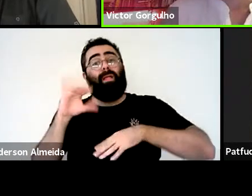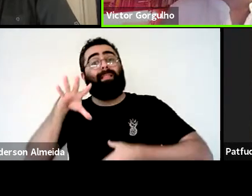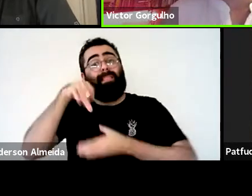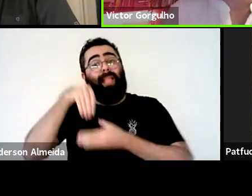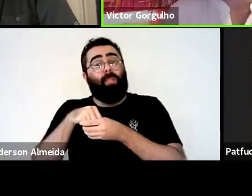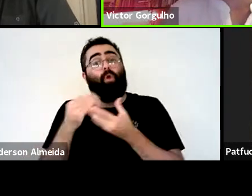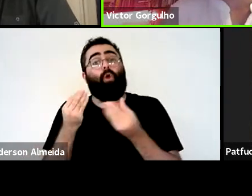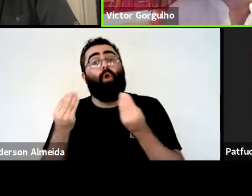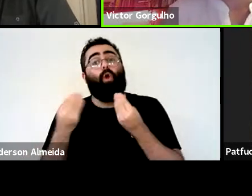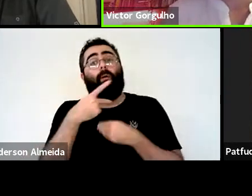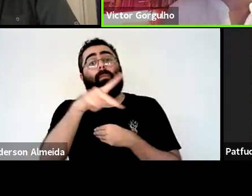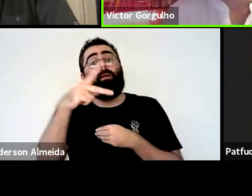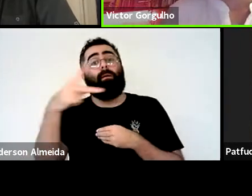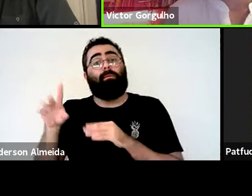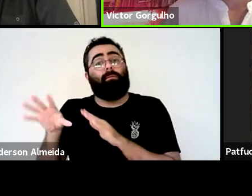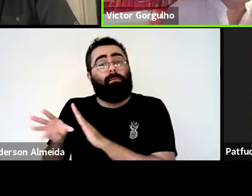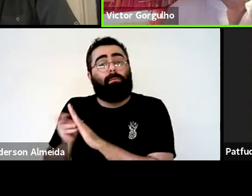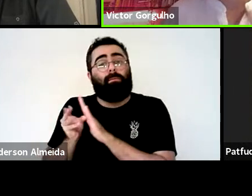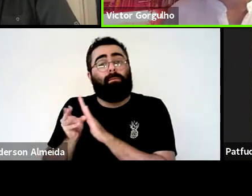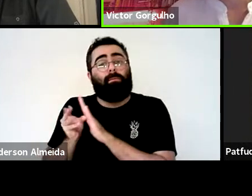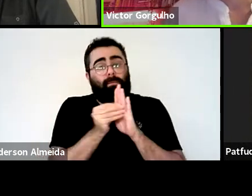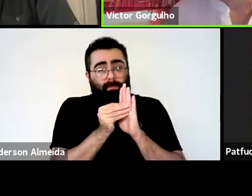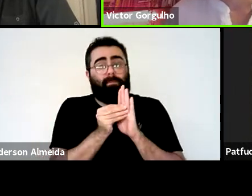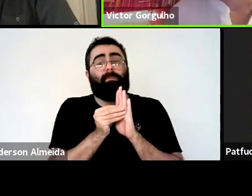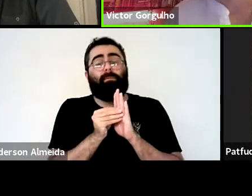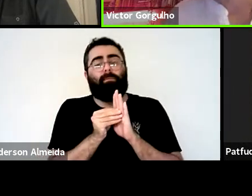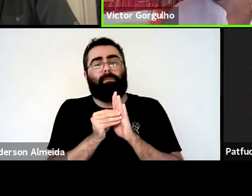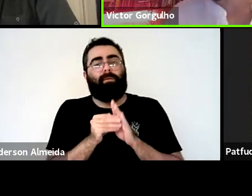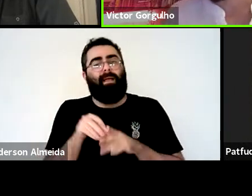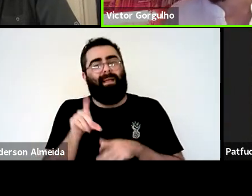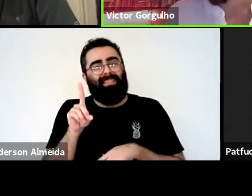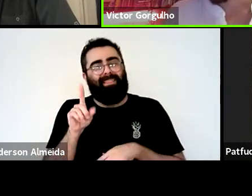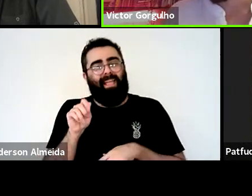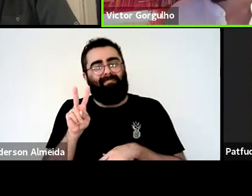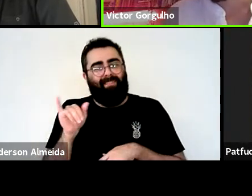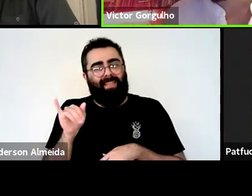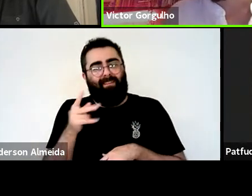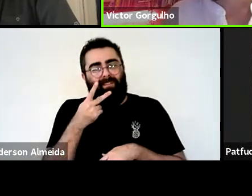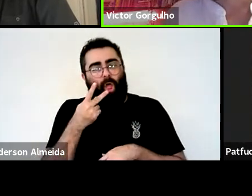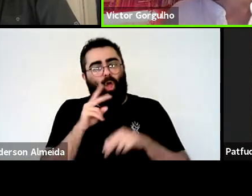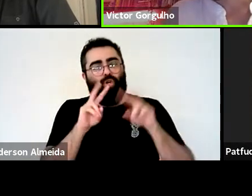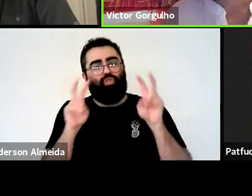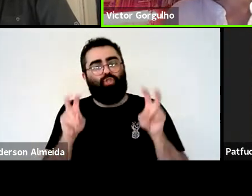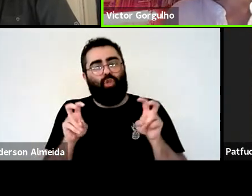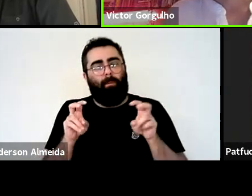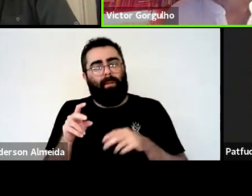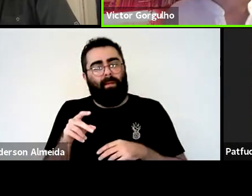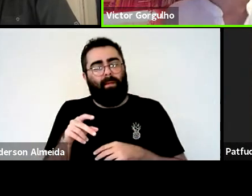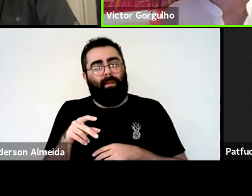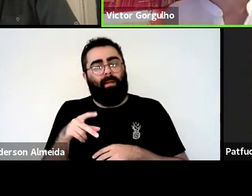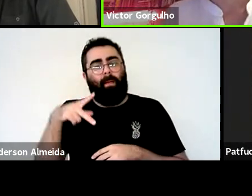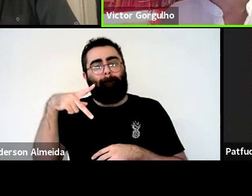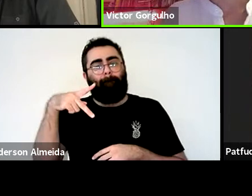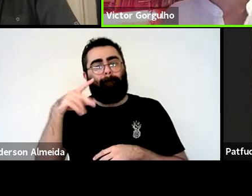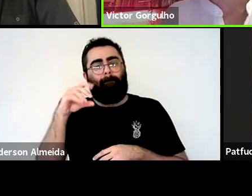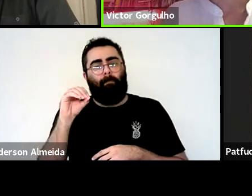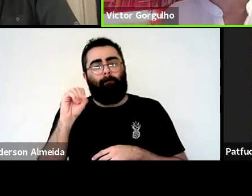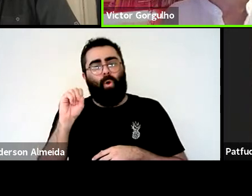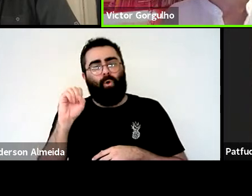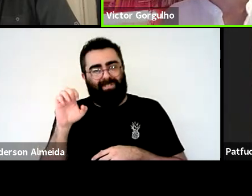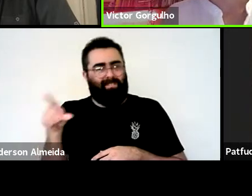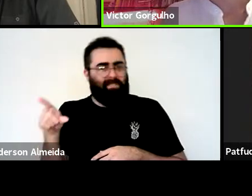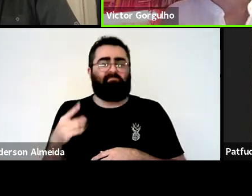no Delirar o racial, né? Isso que o Davi falou da pose também eu achei muito muito lindo, muito